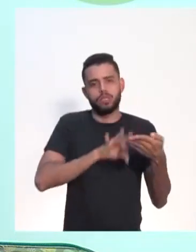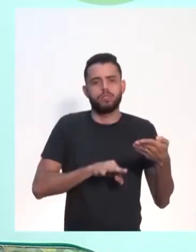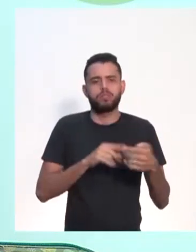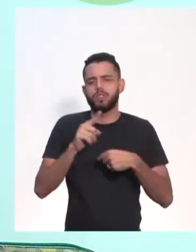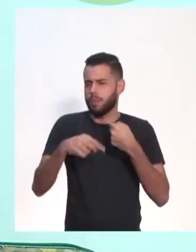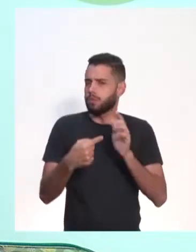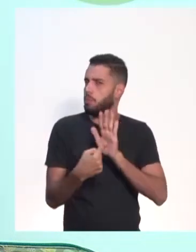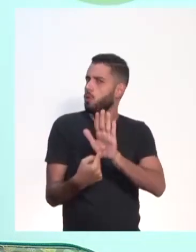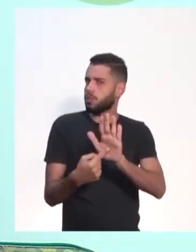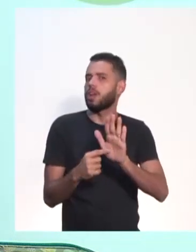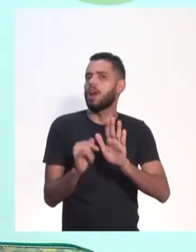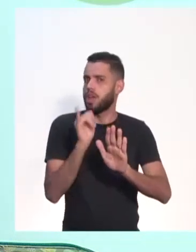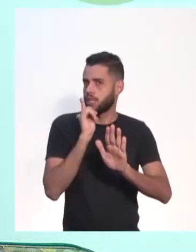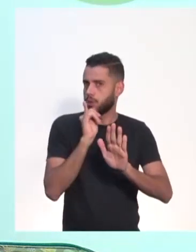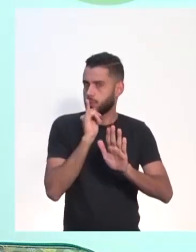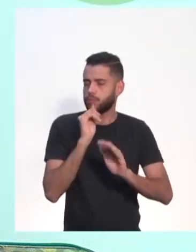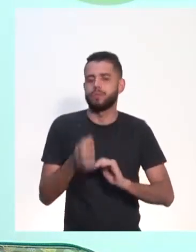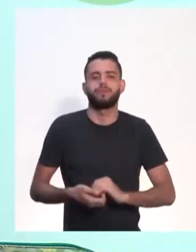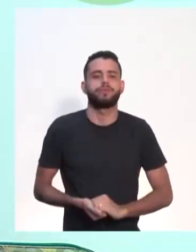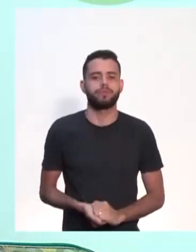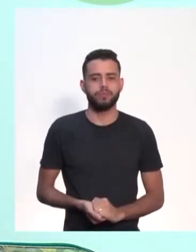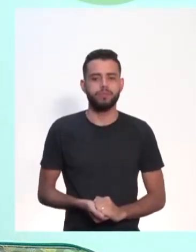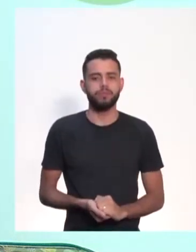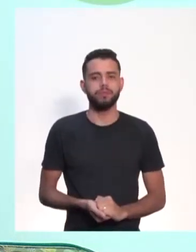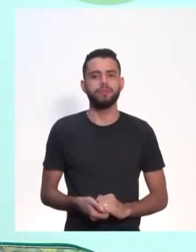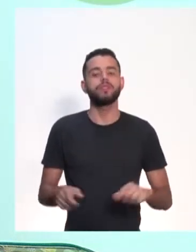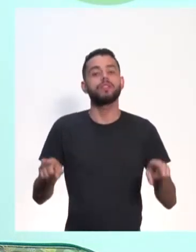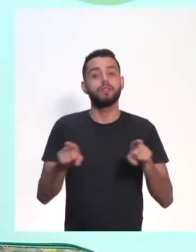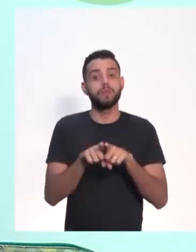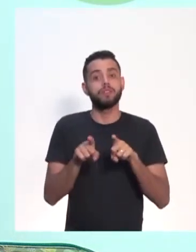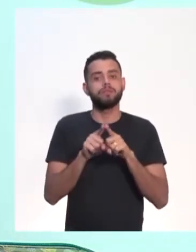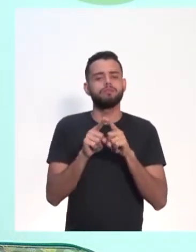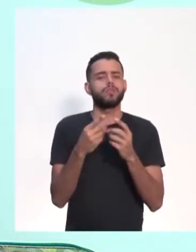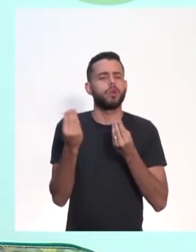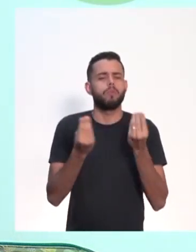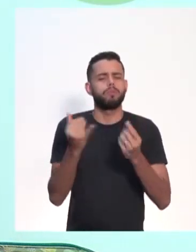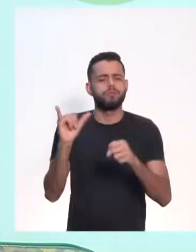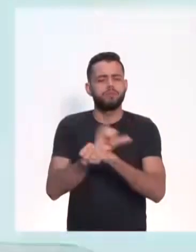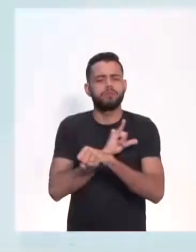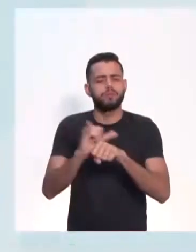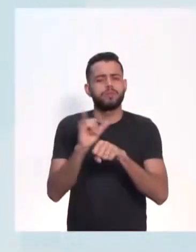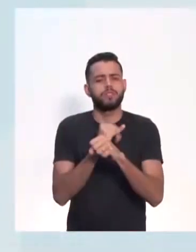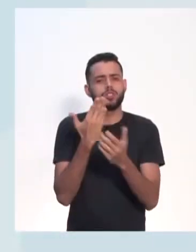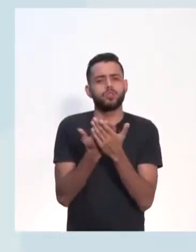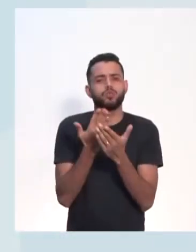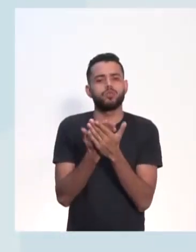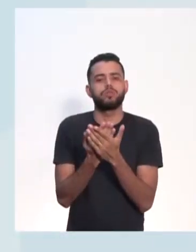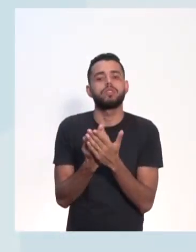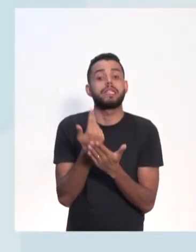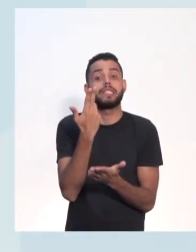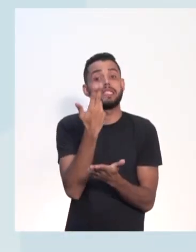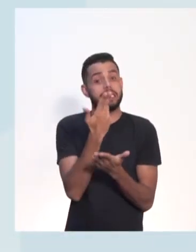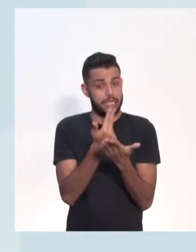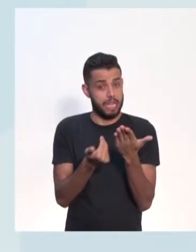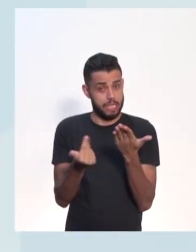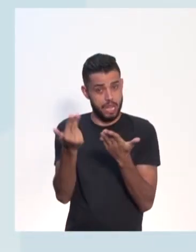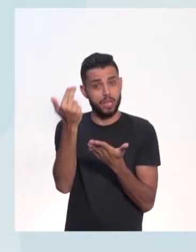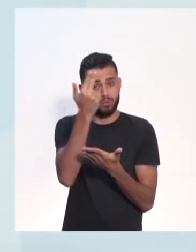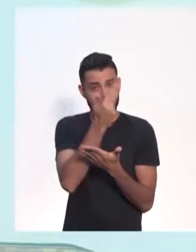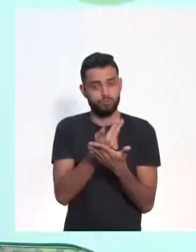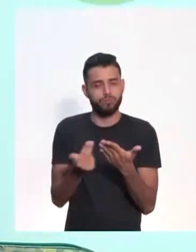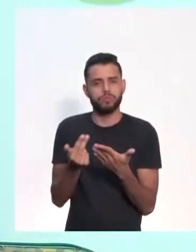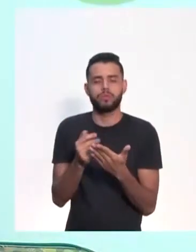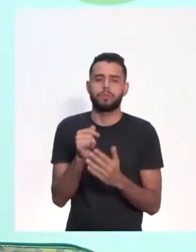a pouquinho. Outra técnica importante de estudo são os desenhos. O pessoal do 6º ano